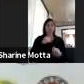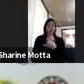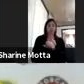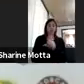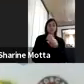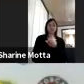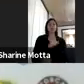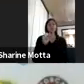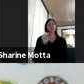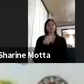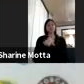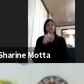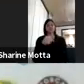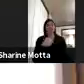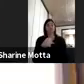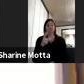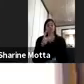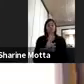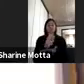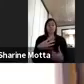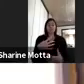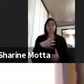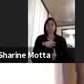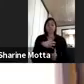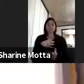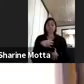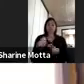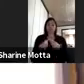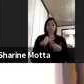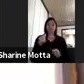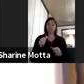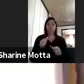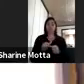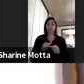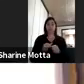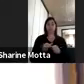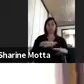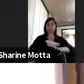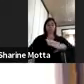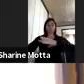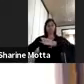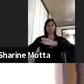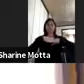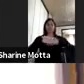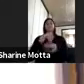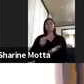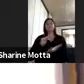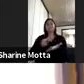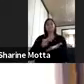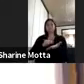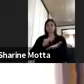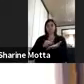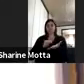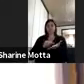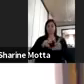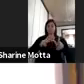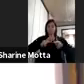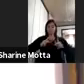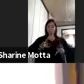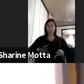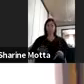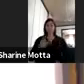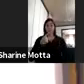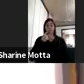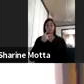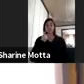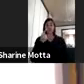mesma maneira, essa subversão de todos os padrões, né, do que seria humanamente desejável, do que seria